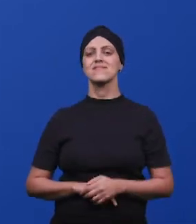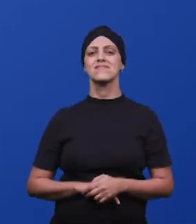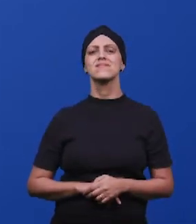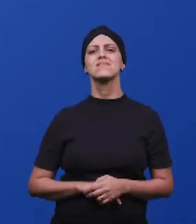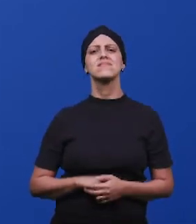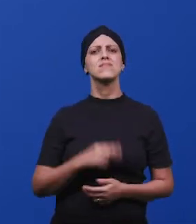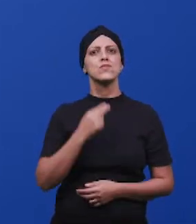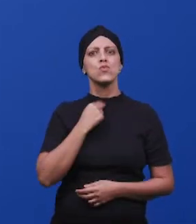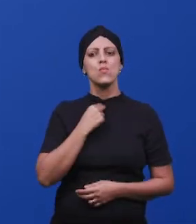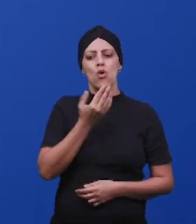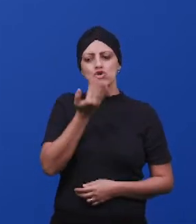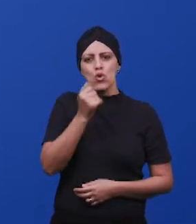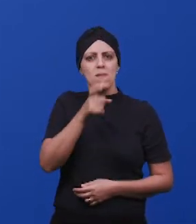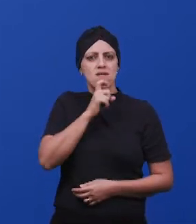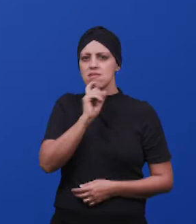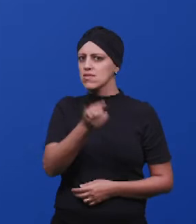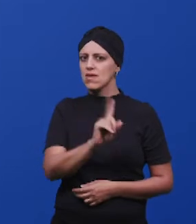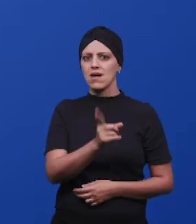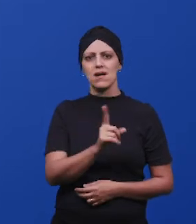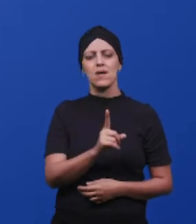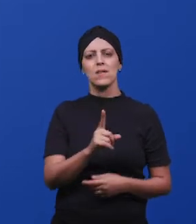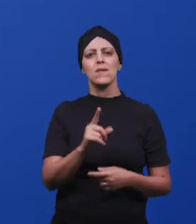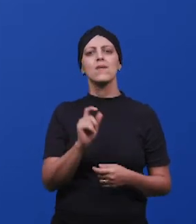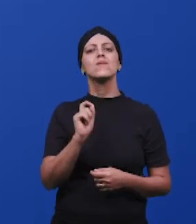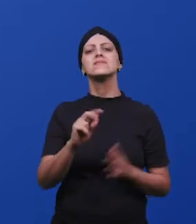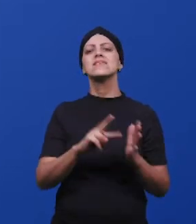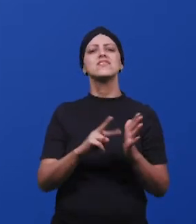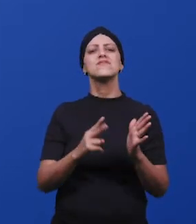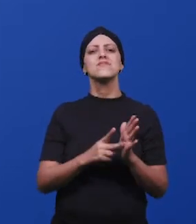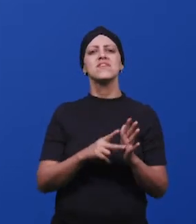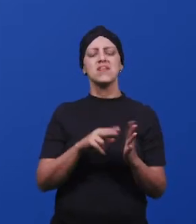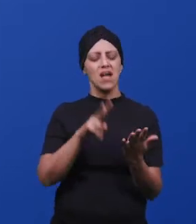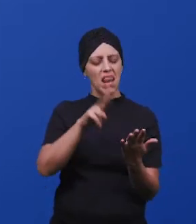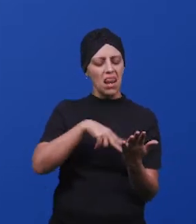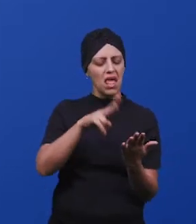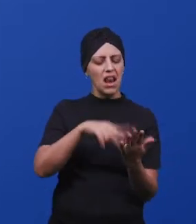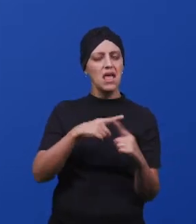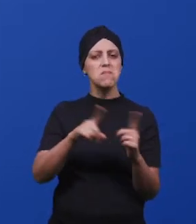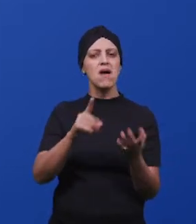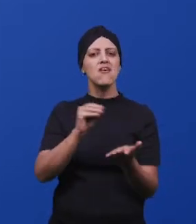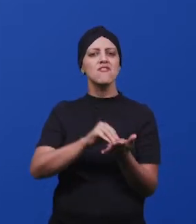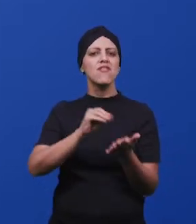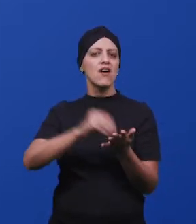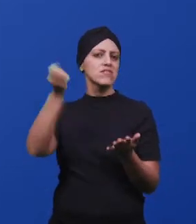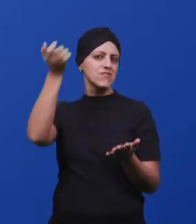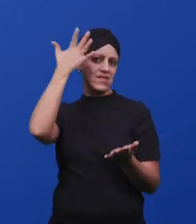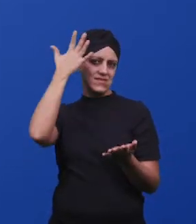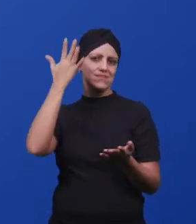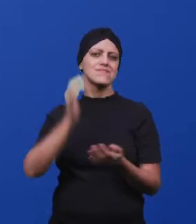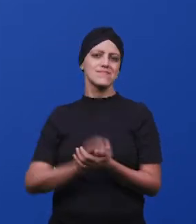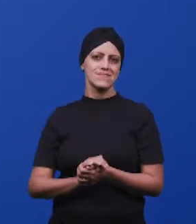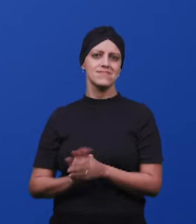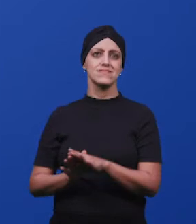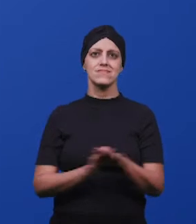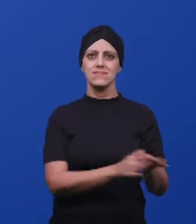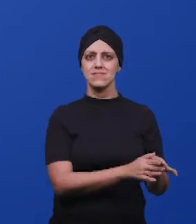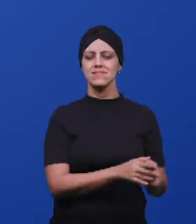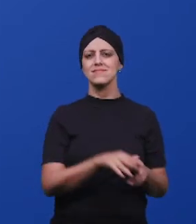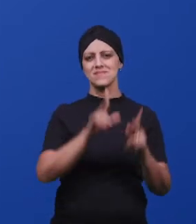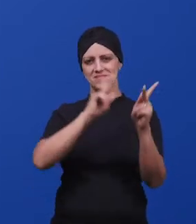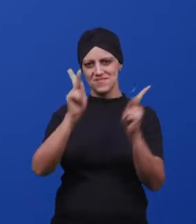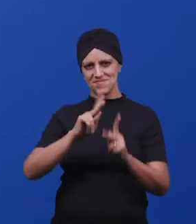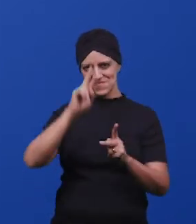B. Não comereis dele nada cru. Fala da palavra na letra, sem a revelação. A paz do